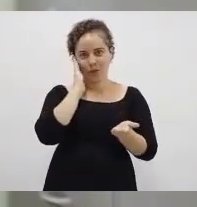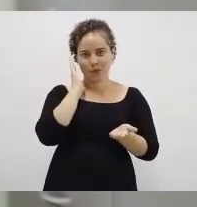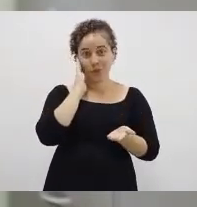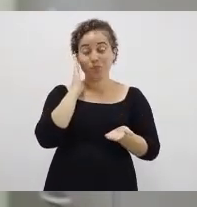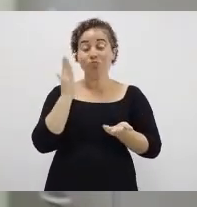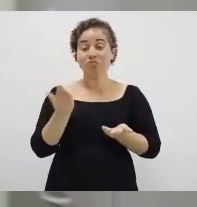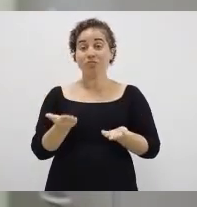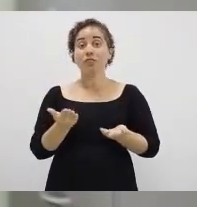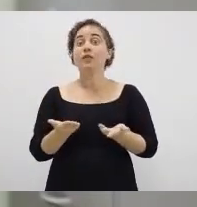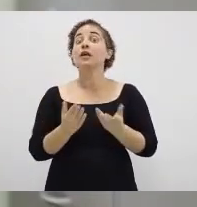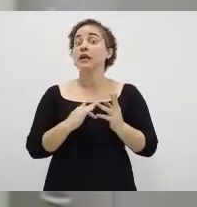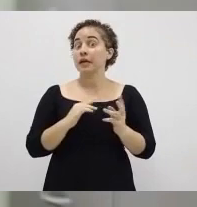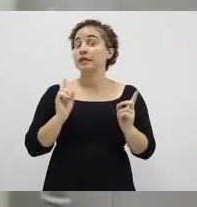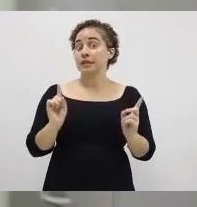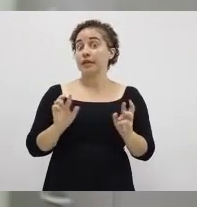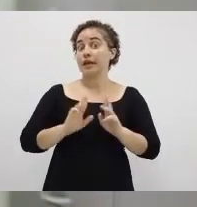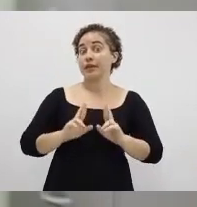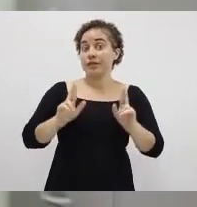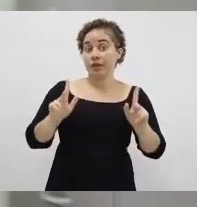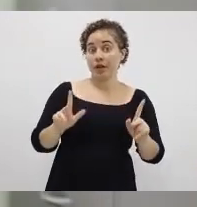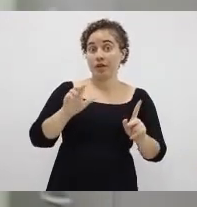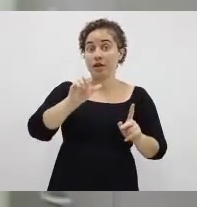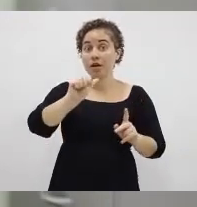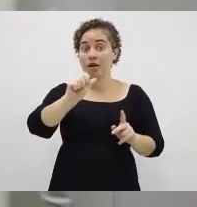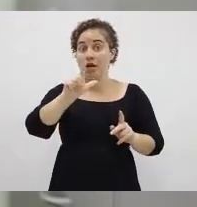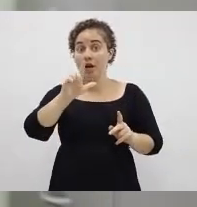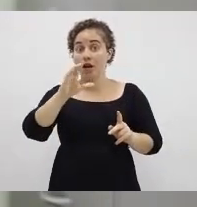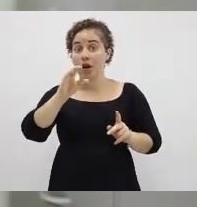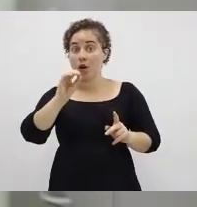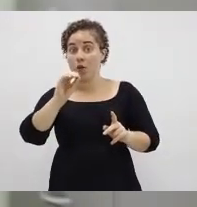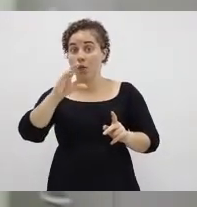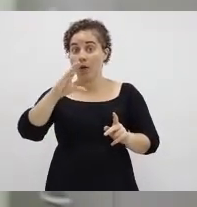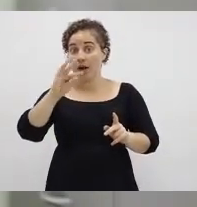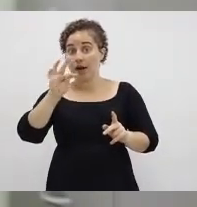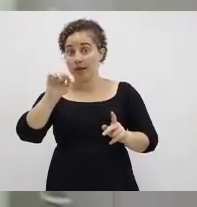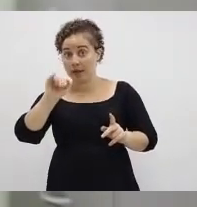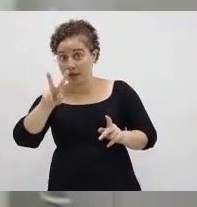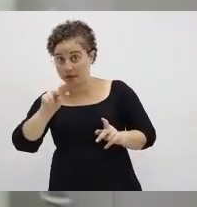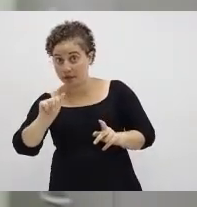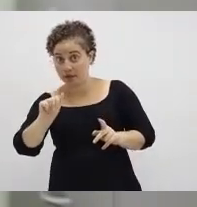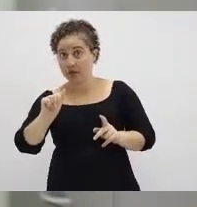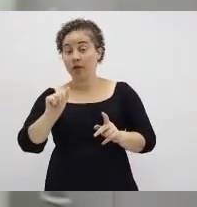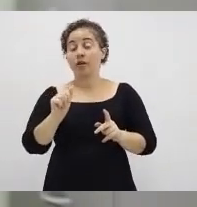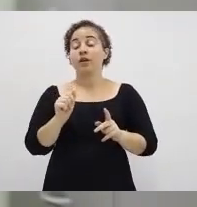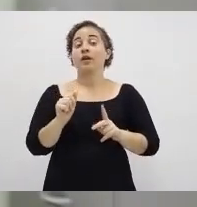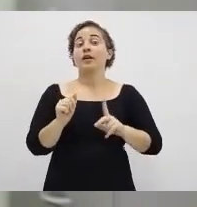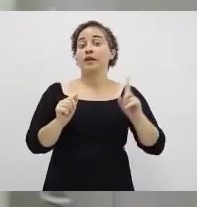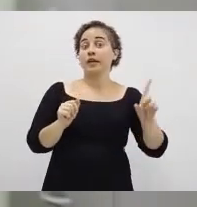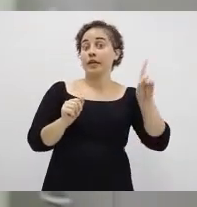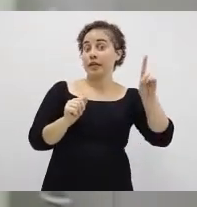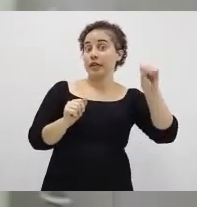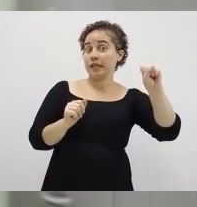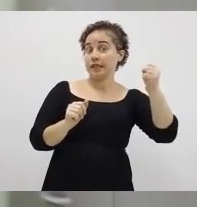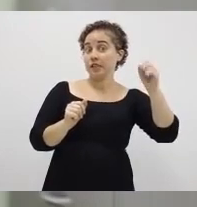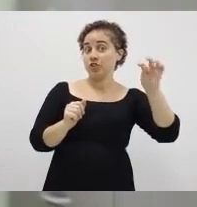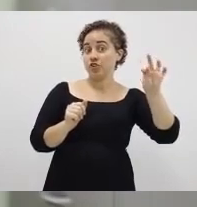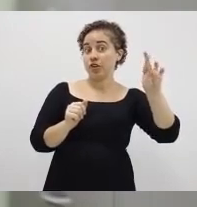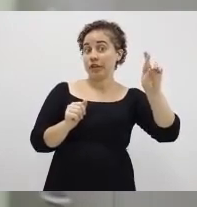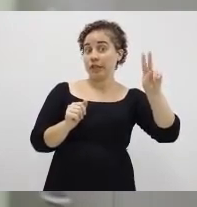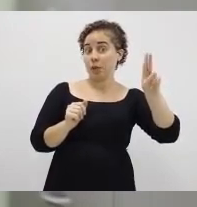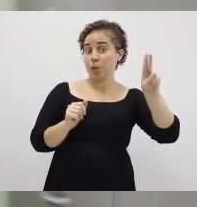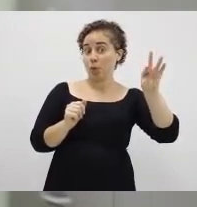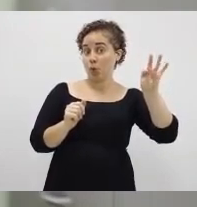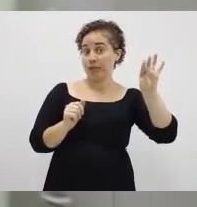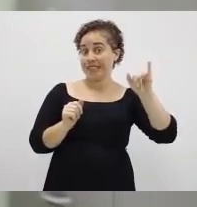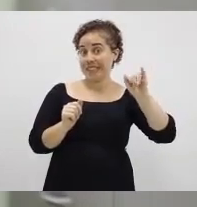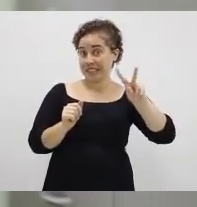função alocativa e a função distributiva. Na função distributiva, o dinheiro vem, o